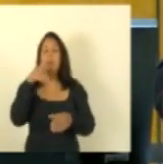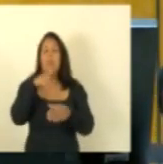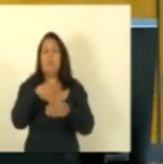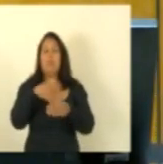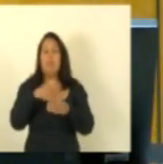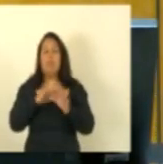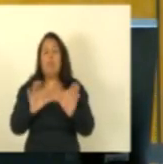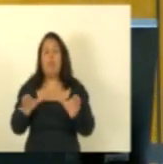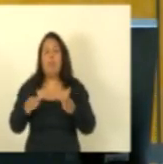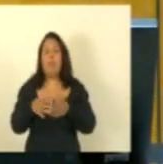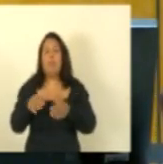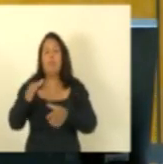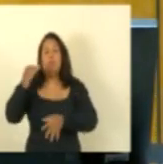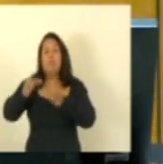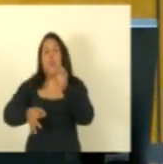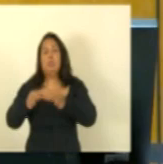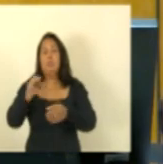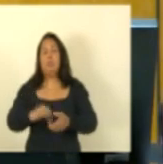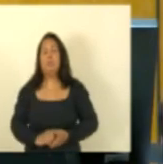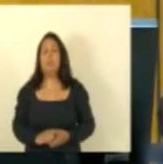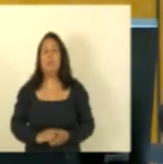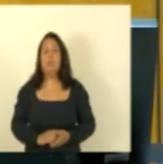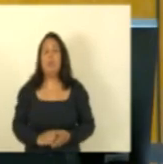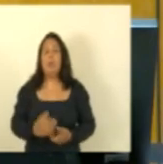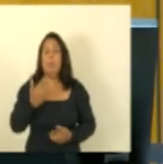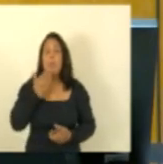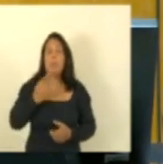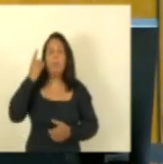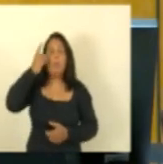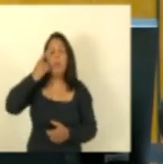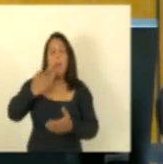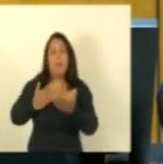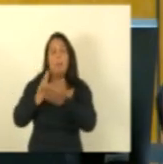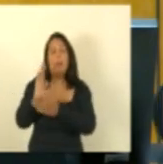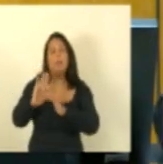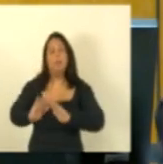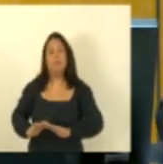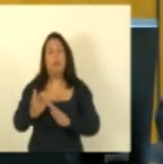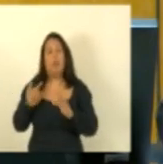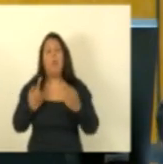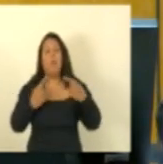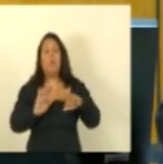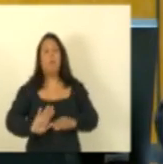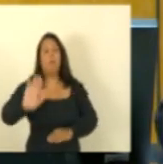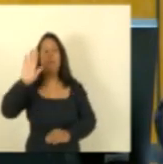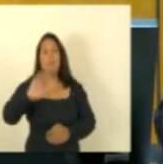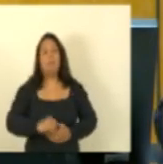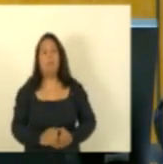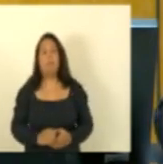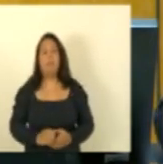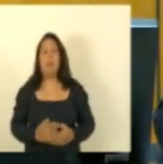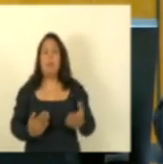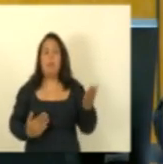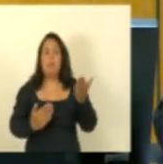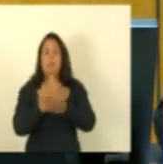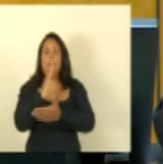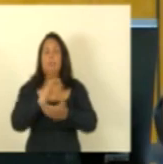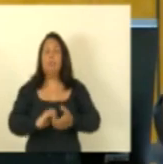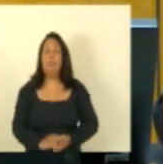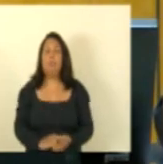Em votação, parecer da Comissão de Justiça. Os deputados que aprovam permaneçam como se encontram, os contrários manifestam.